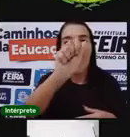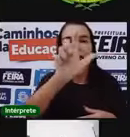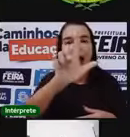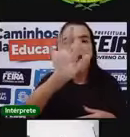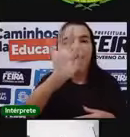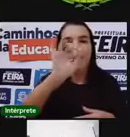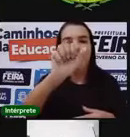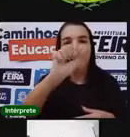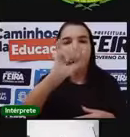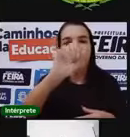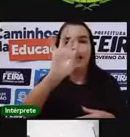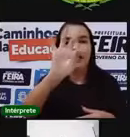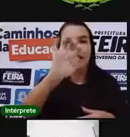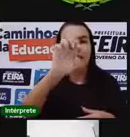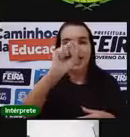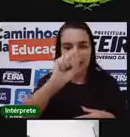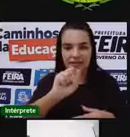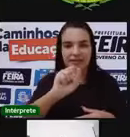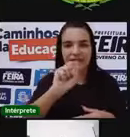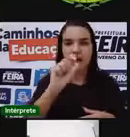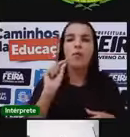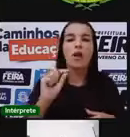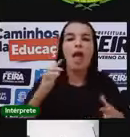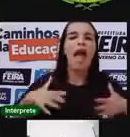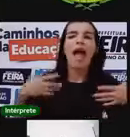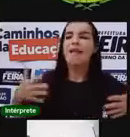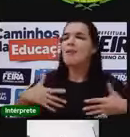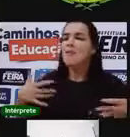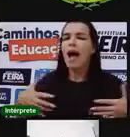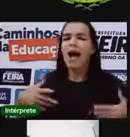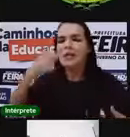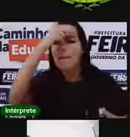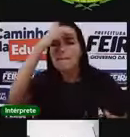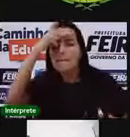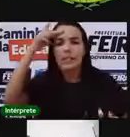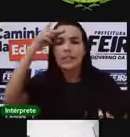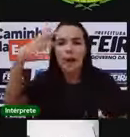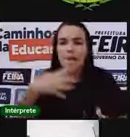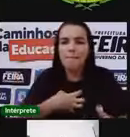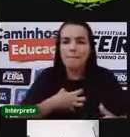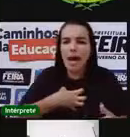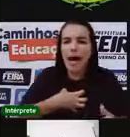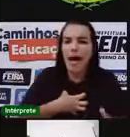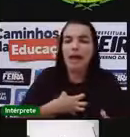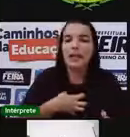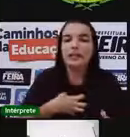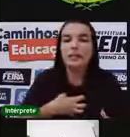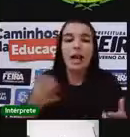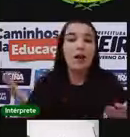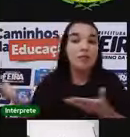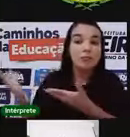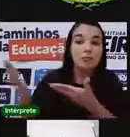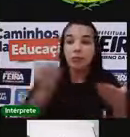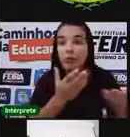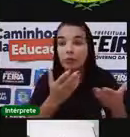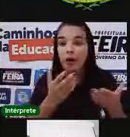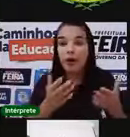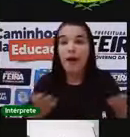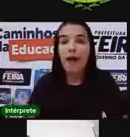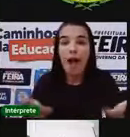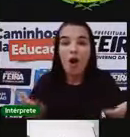Animai-vos, povo baiense, é chegado o dia de vossa libertação, dizia um panfleto entregue naqueles dias